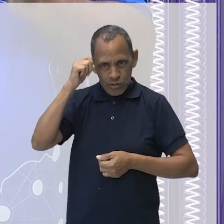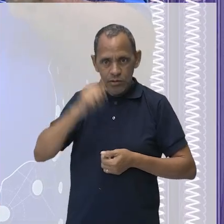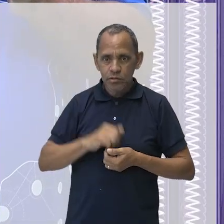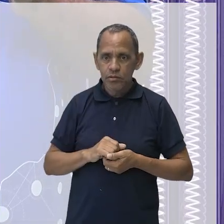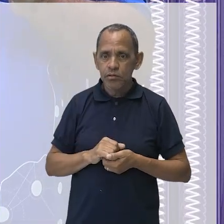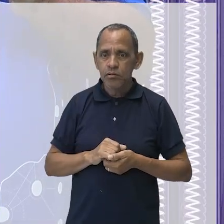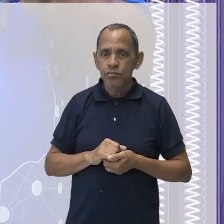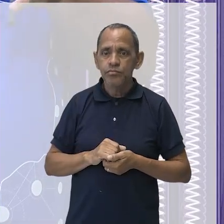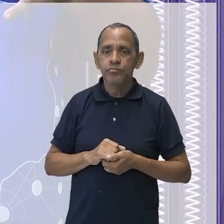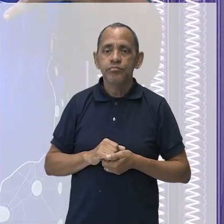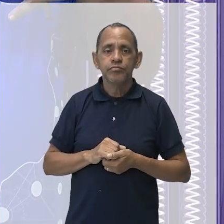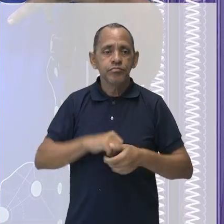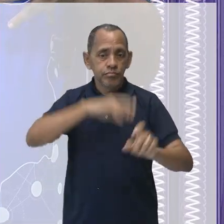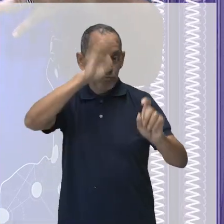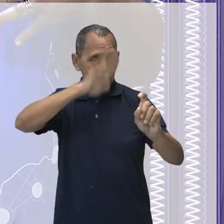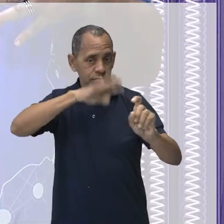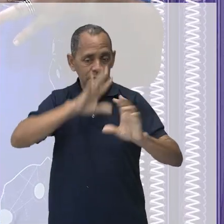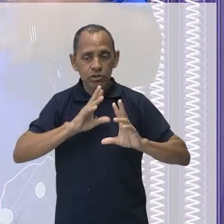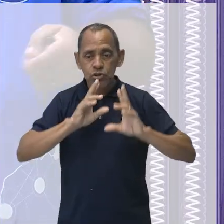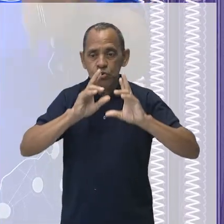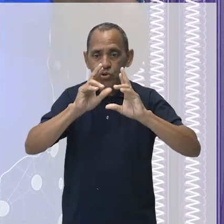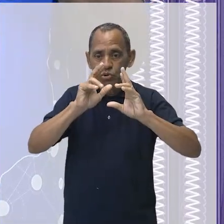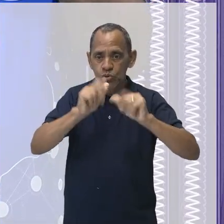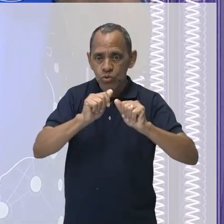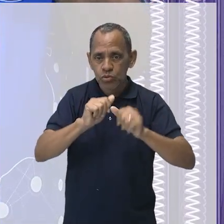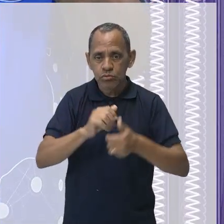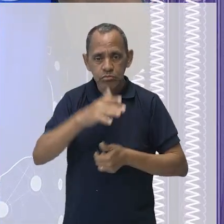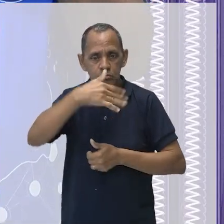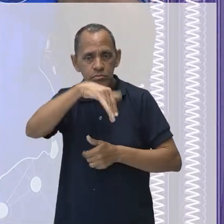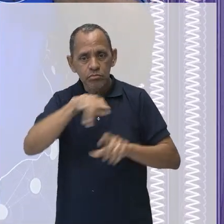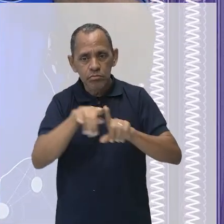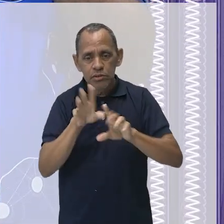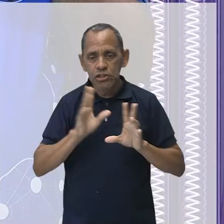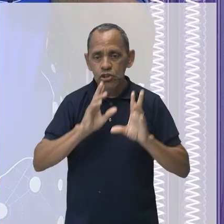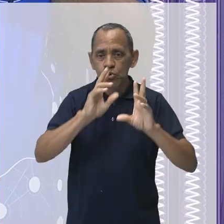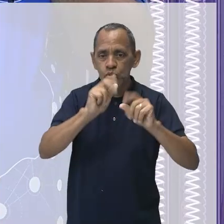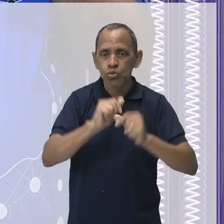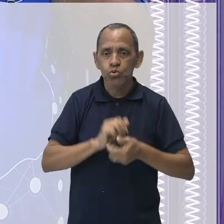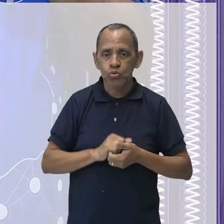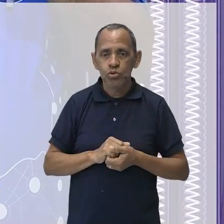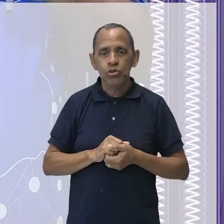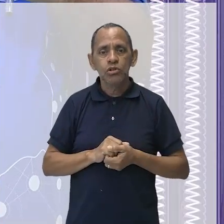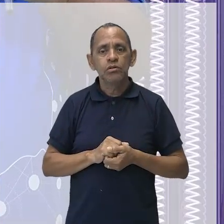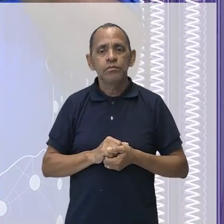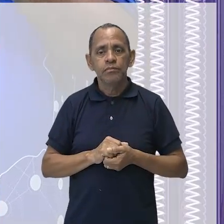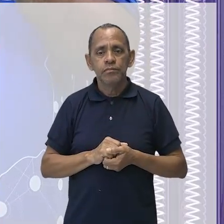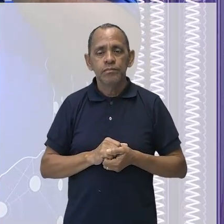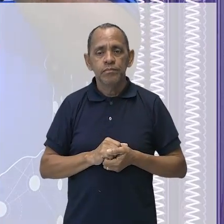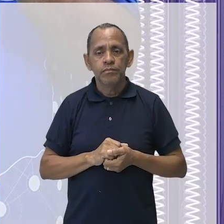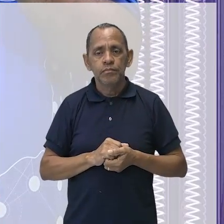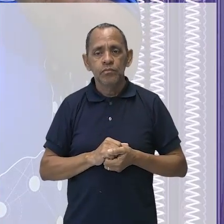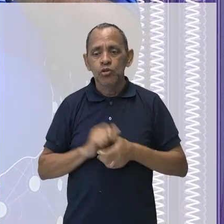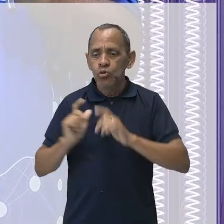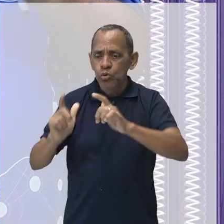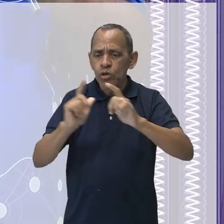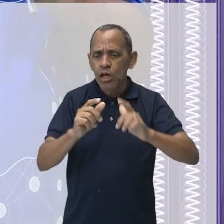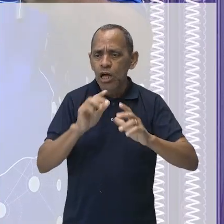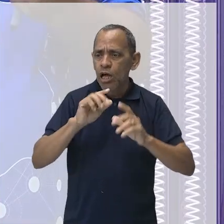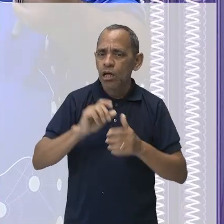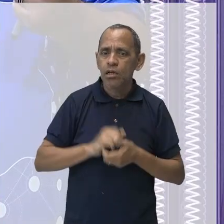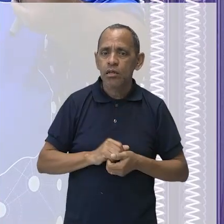o divino está em toda parte, tudo e em tudo. Olha só. Então essa